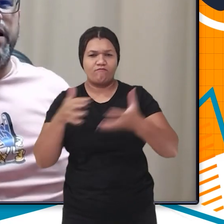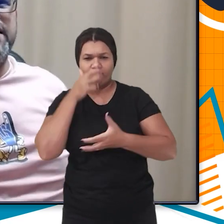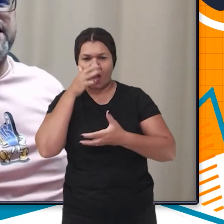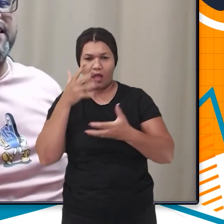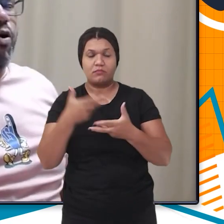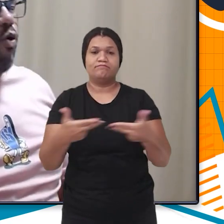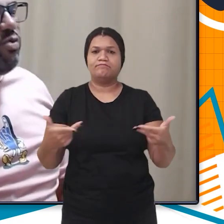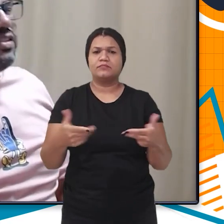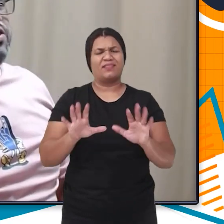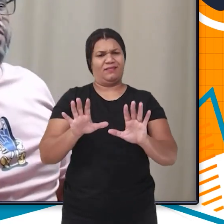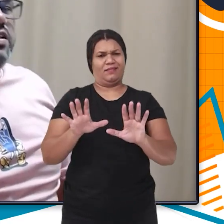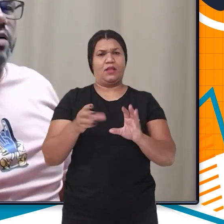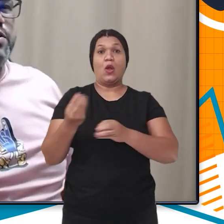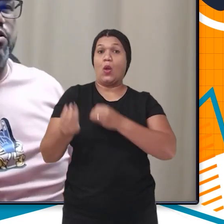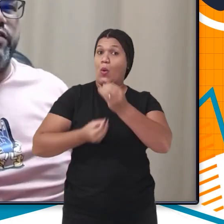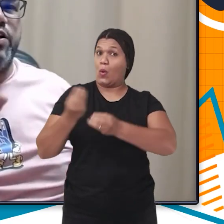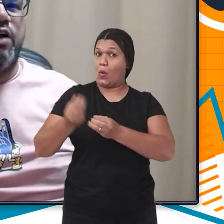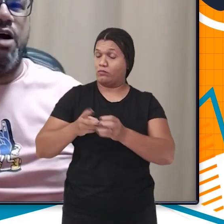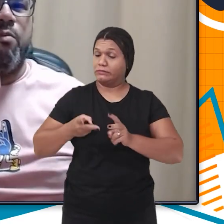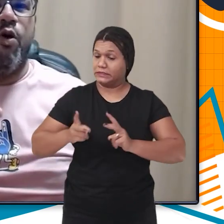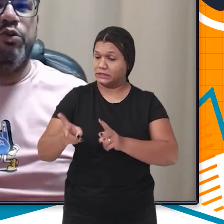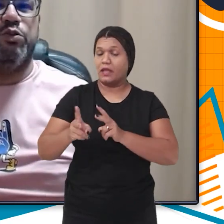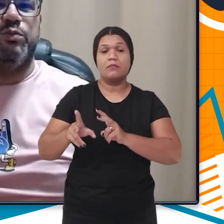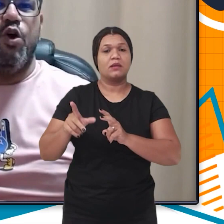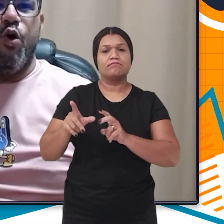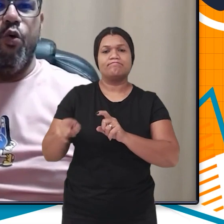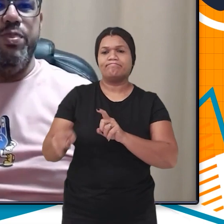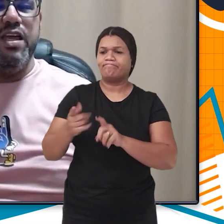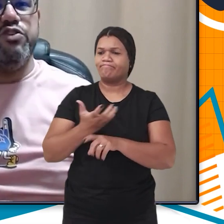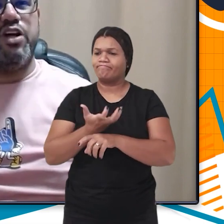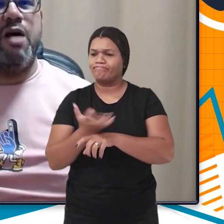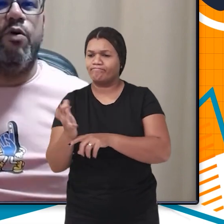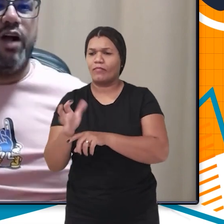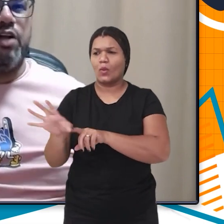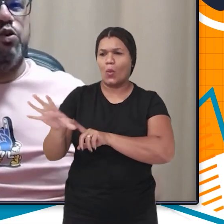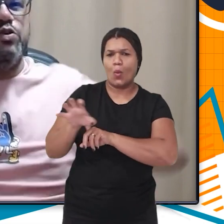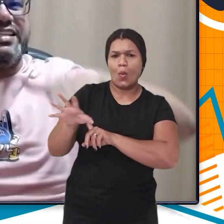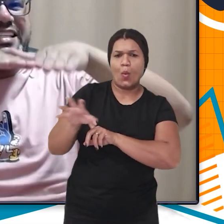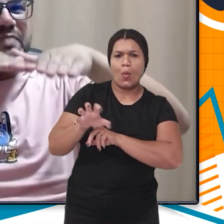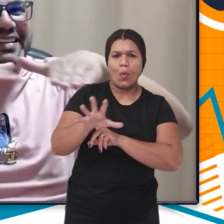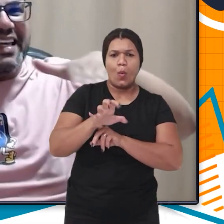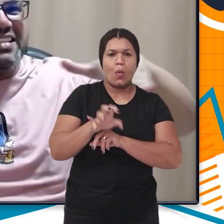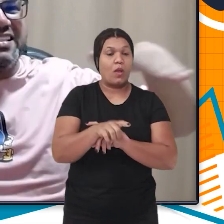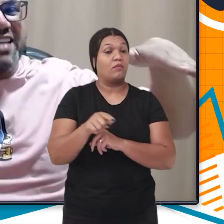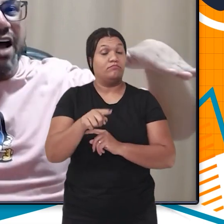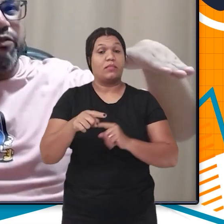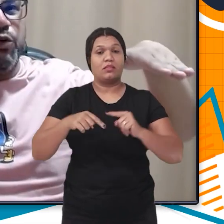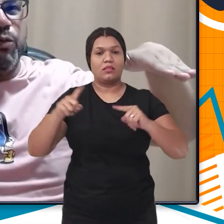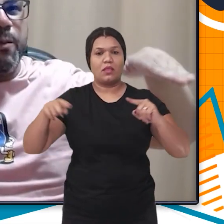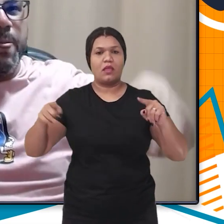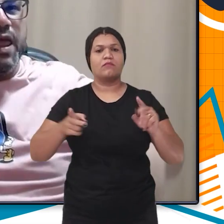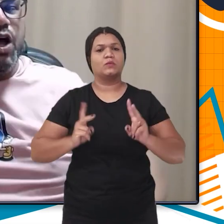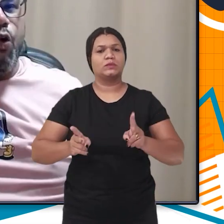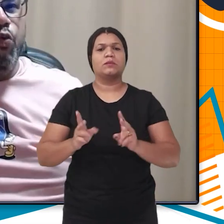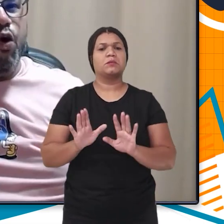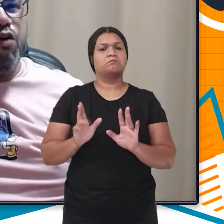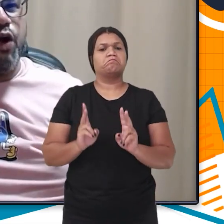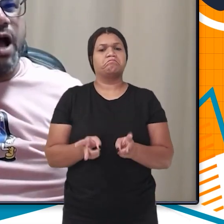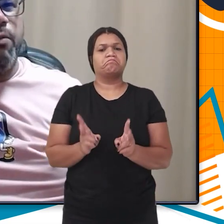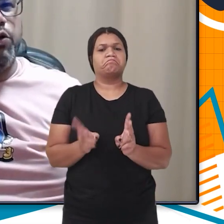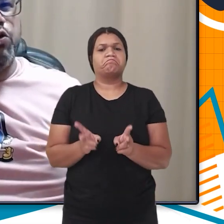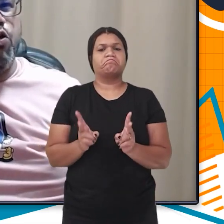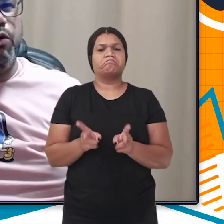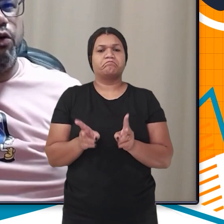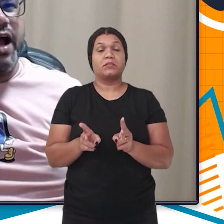Como a planta está constantemente absorvendo carbono, o nível de carbono 14 se mantém estável. O